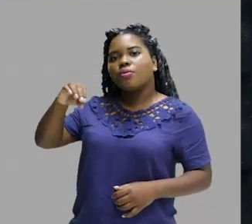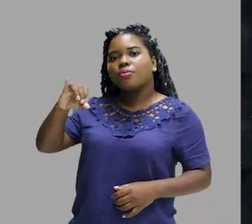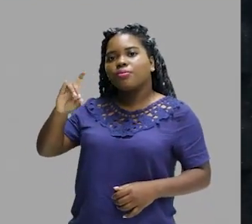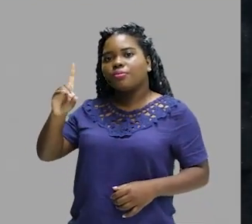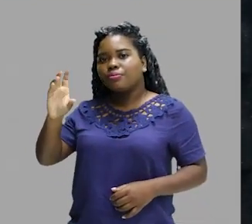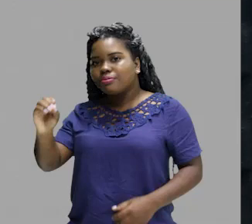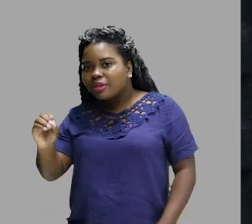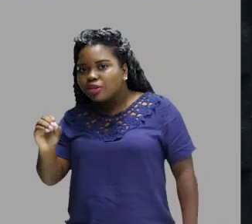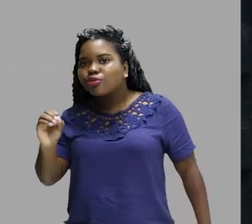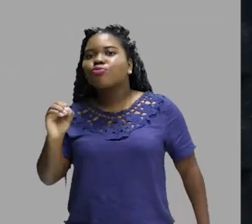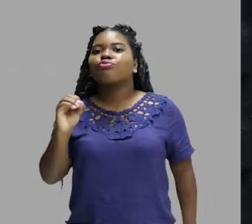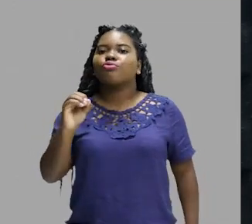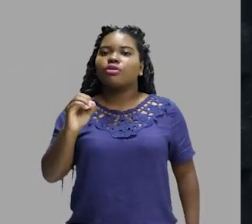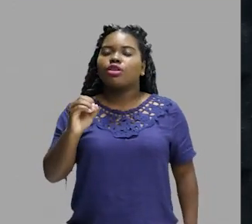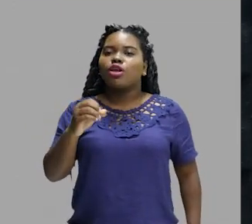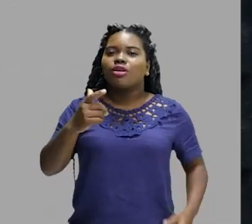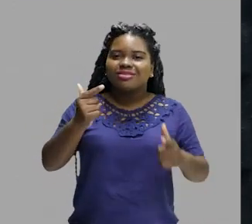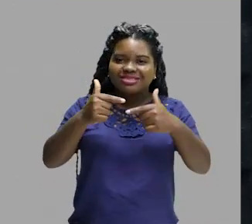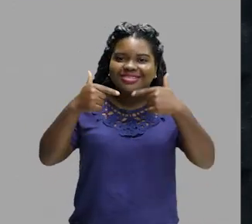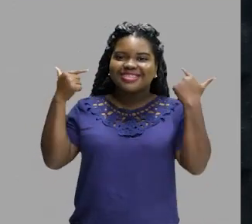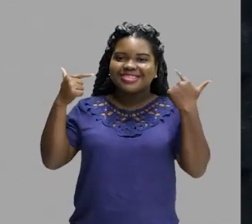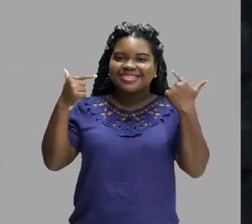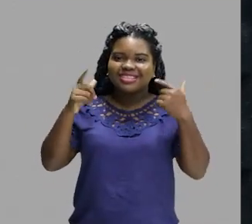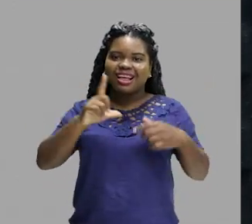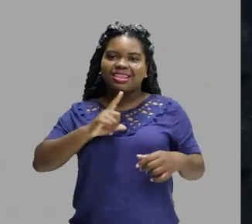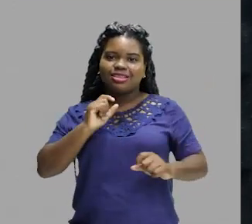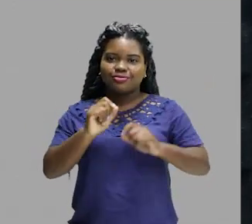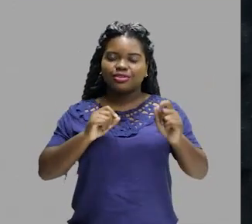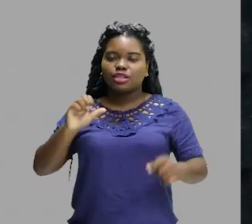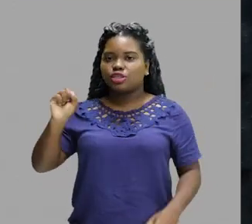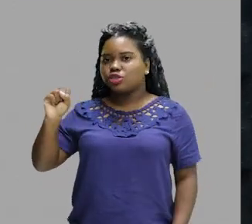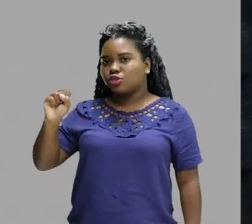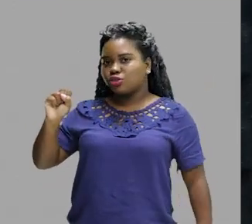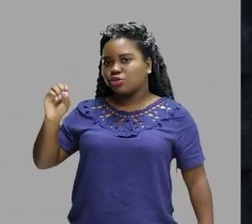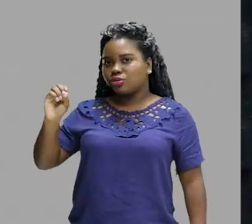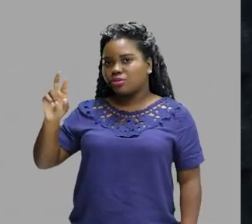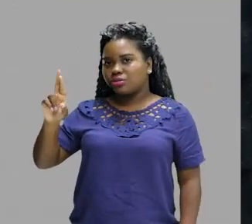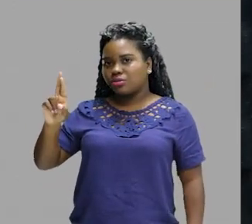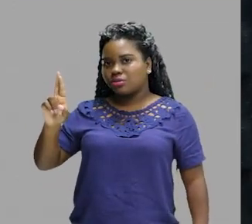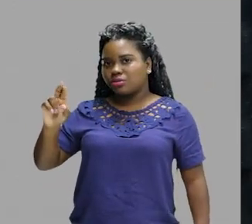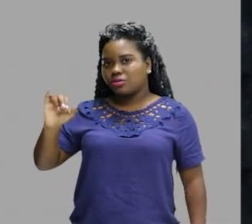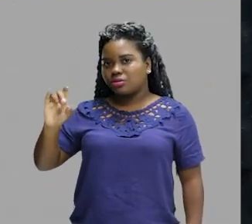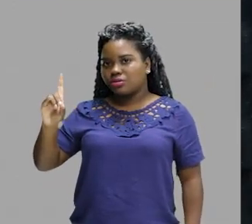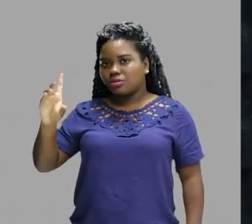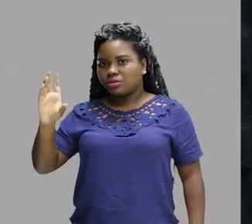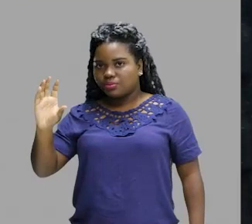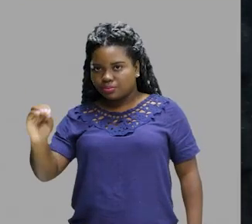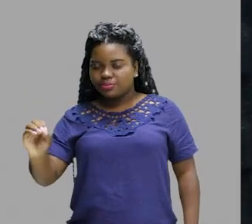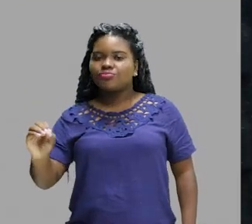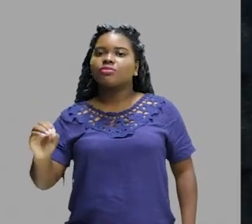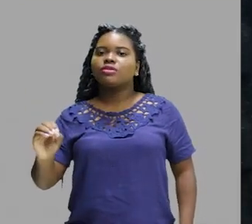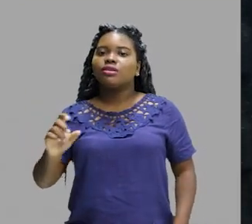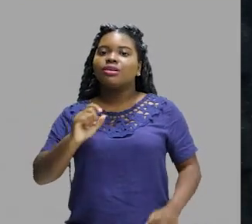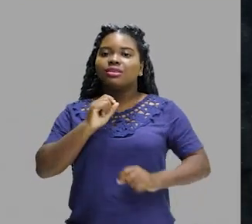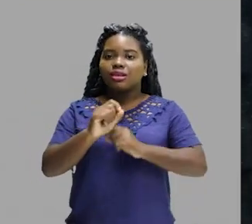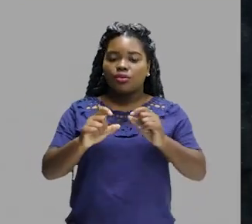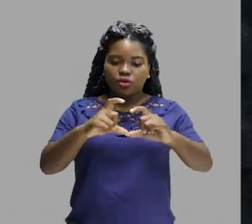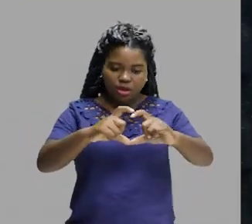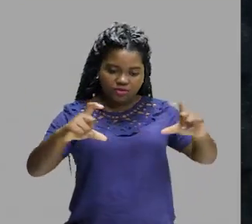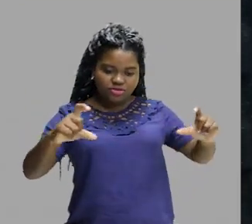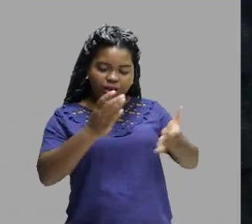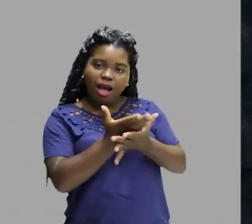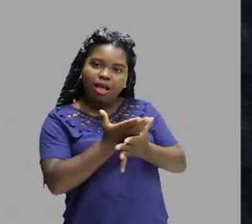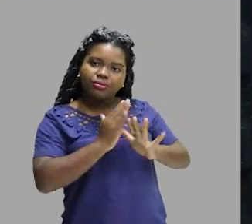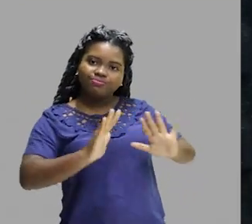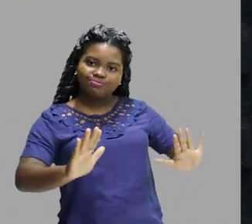utilizo sorrido, ido. Expressa uma ação terminada e, na oração, costuma desempenhar a função